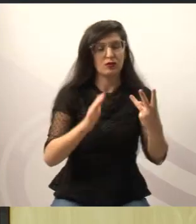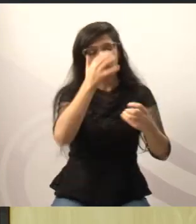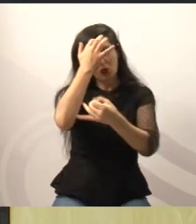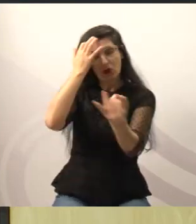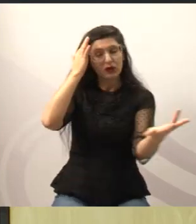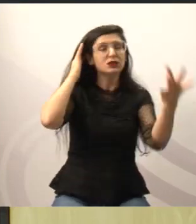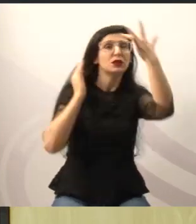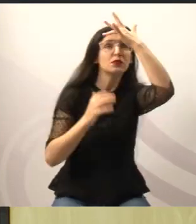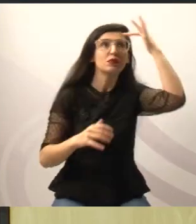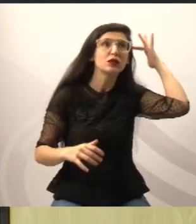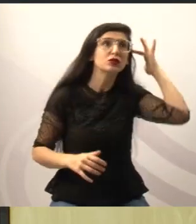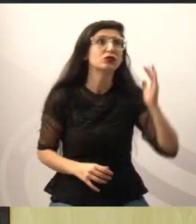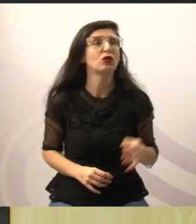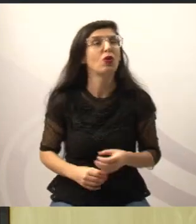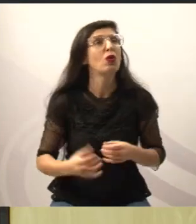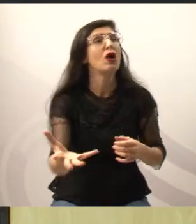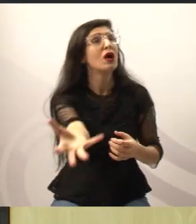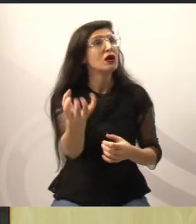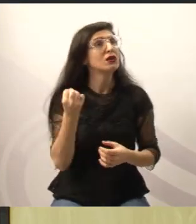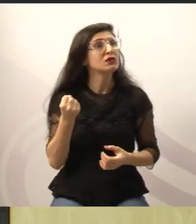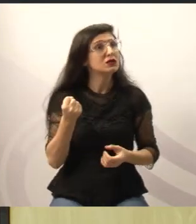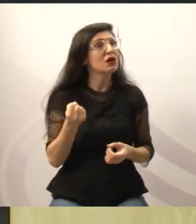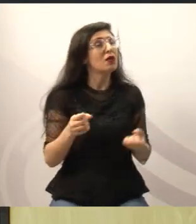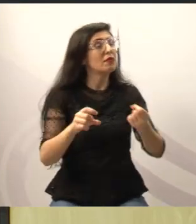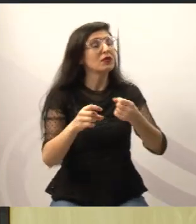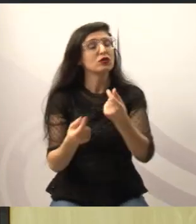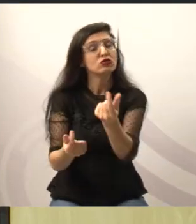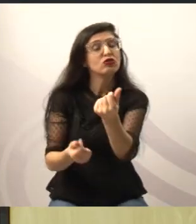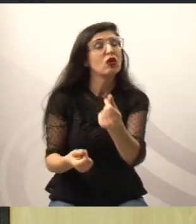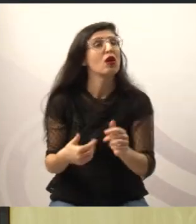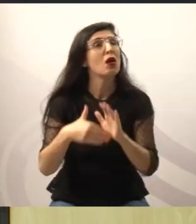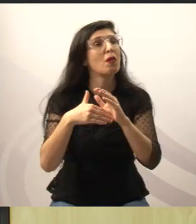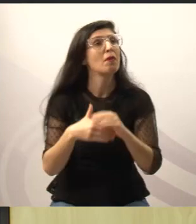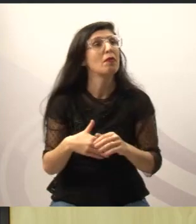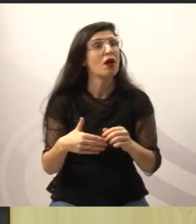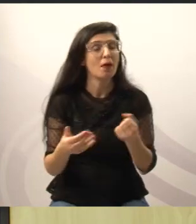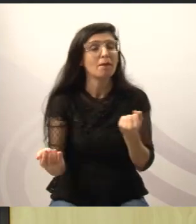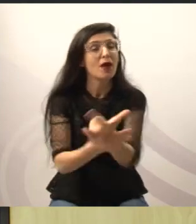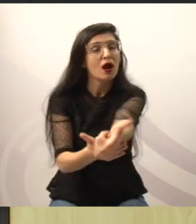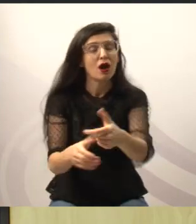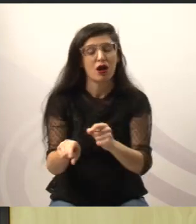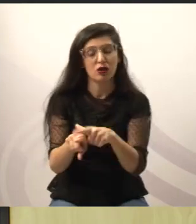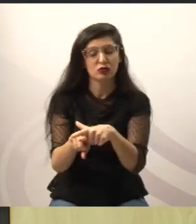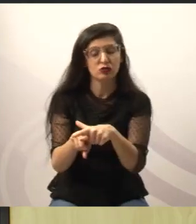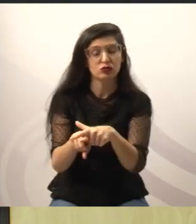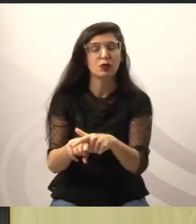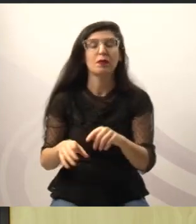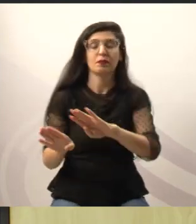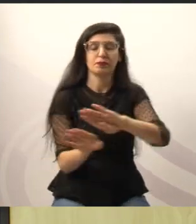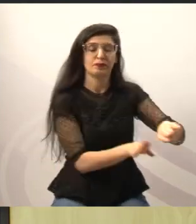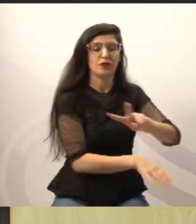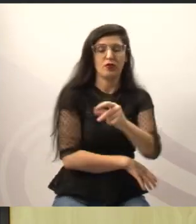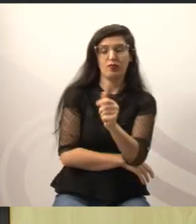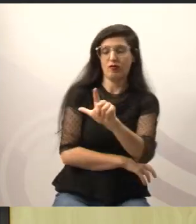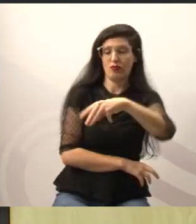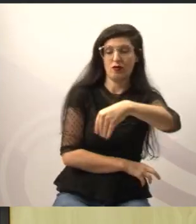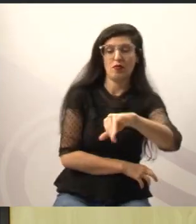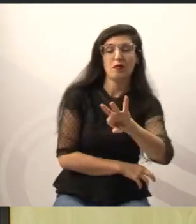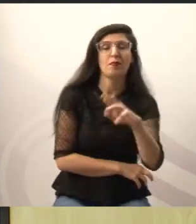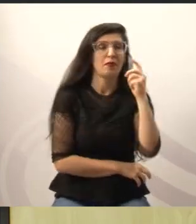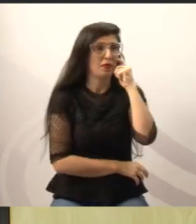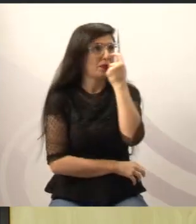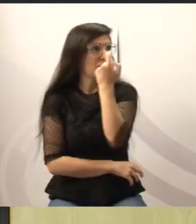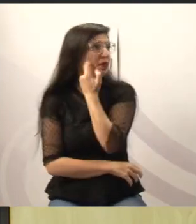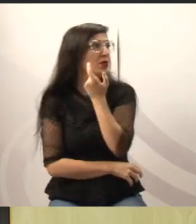Casa Minha Vida estão recebendo auxílio aluguel atualmente? Ao aguardo de manifestação, subscrevemos. Vereador Valmir Parque do Meia Lua. Senhor presidente, foi